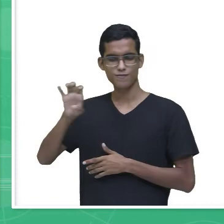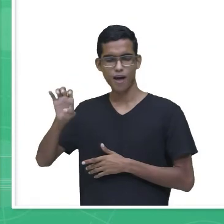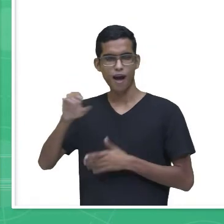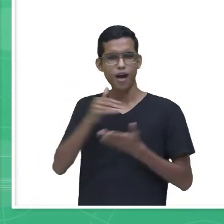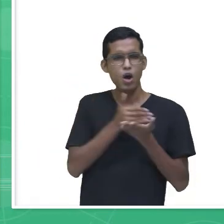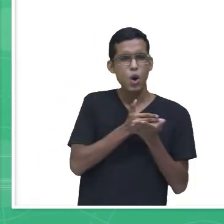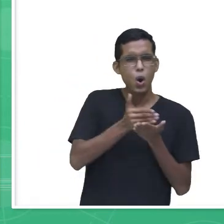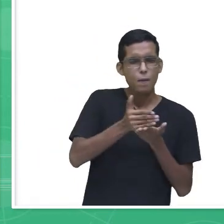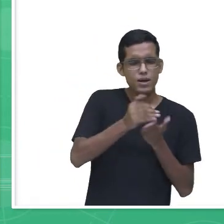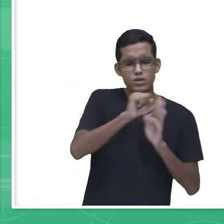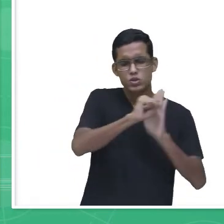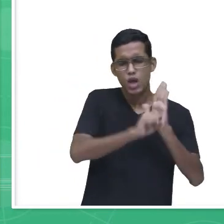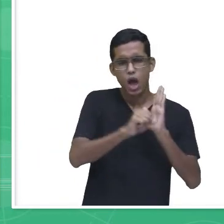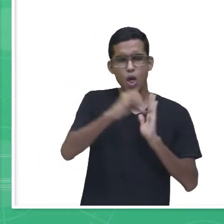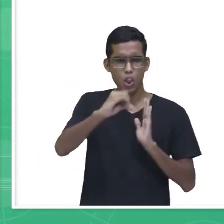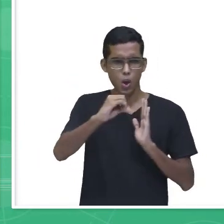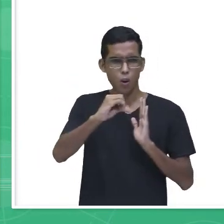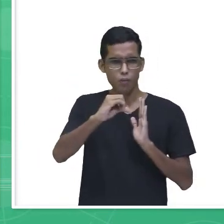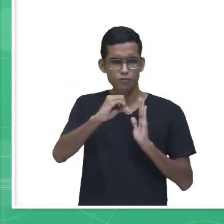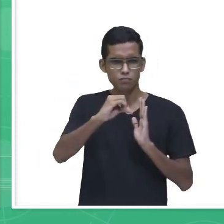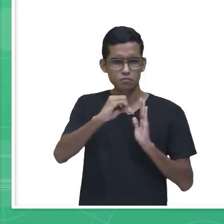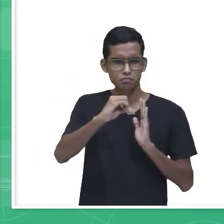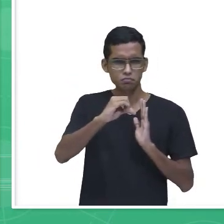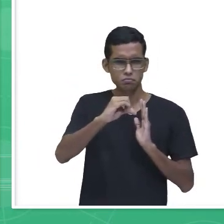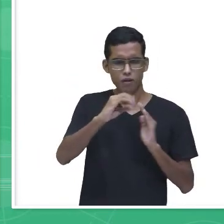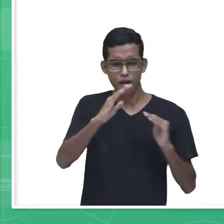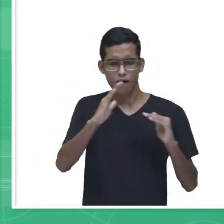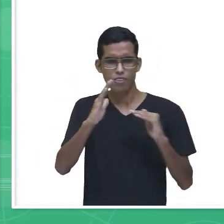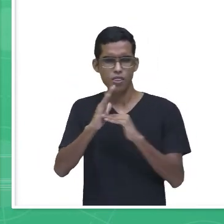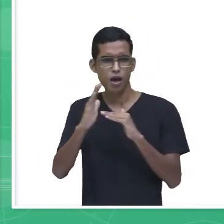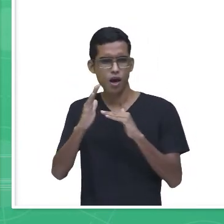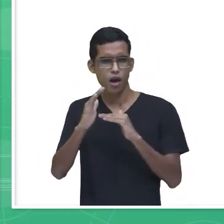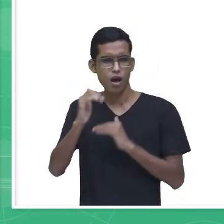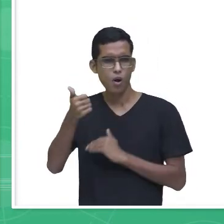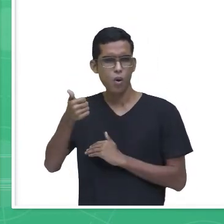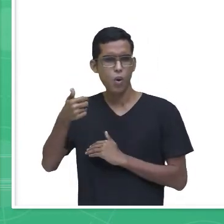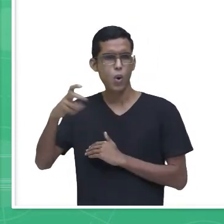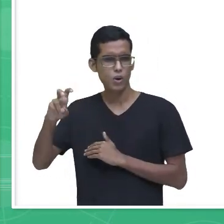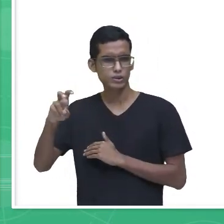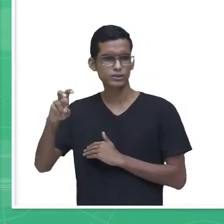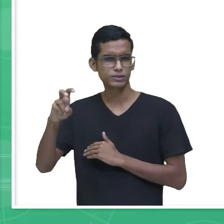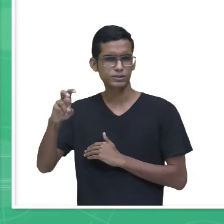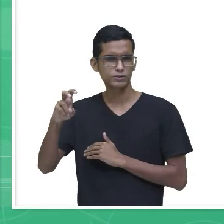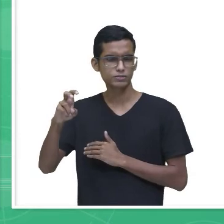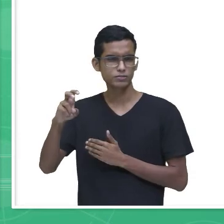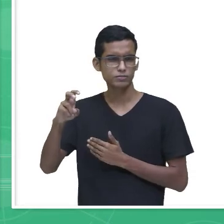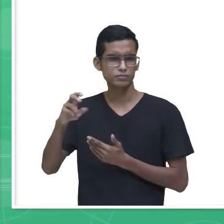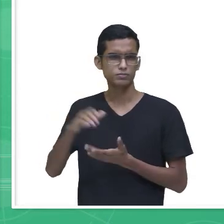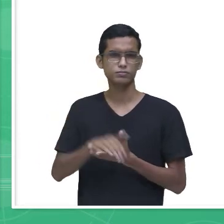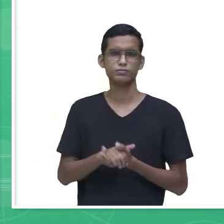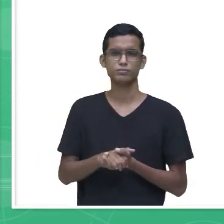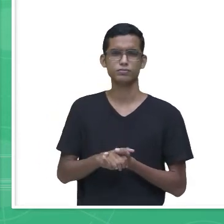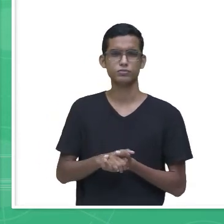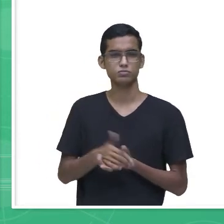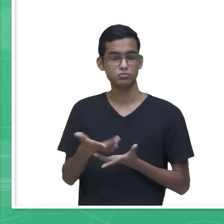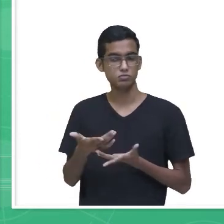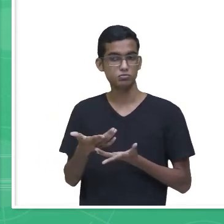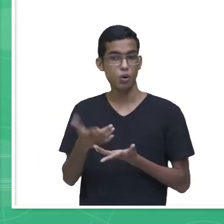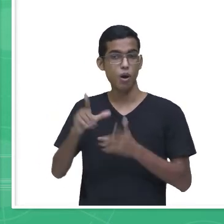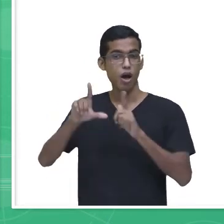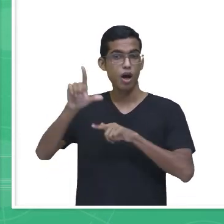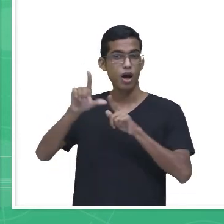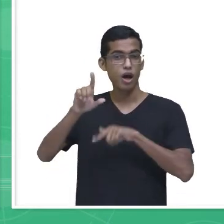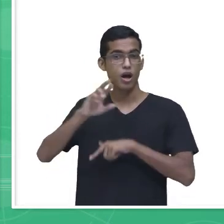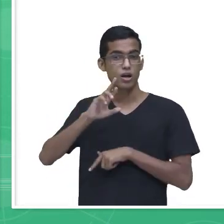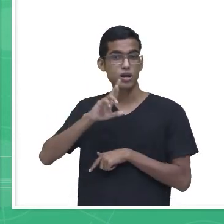Século IX, nós estamos na Idade Média ainda, perfeito? Então está sobrando aqui a letra D, né? Começa